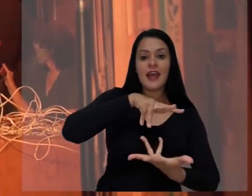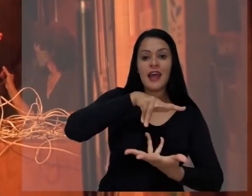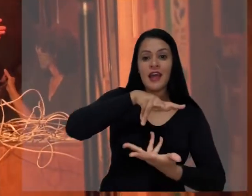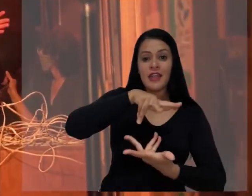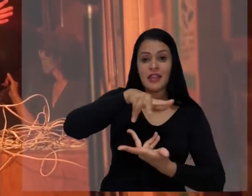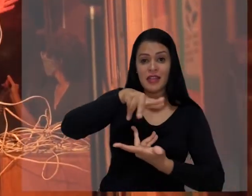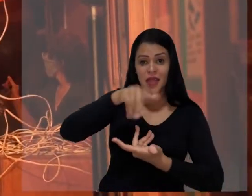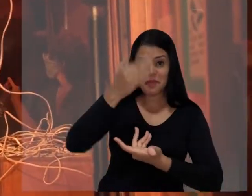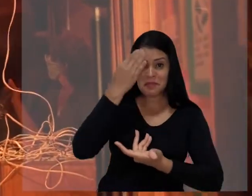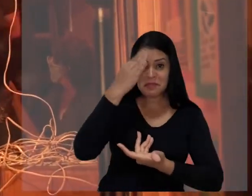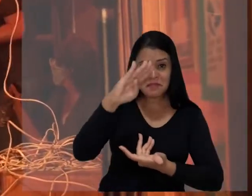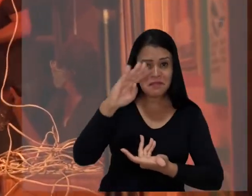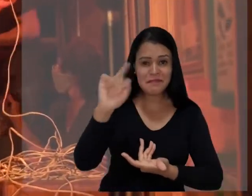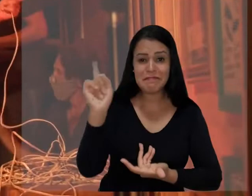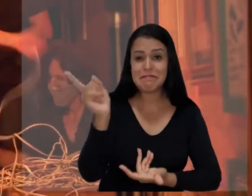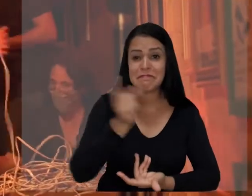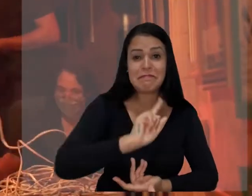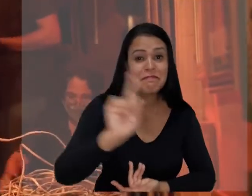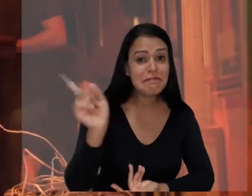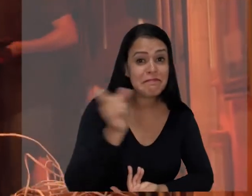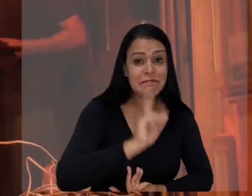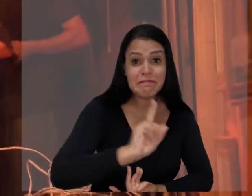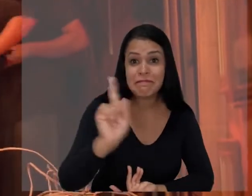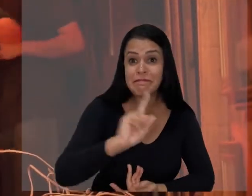não é o centro do universo.